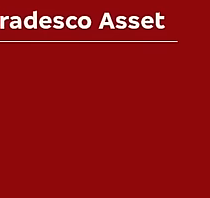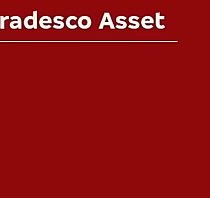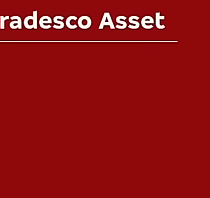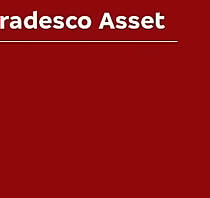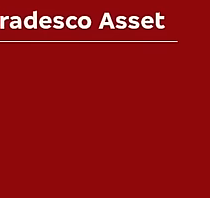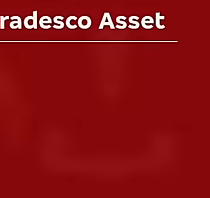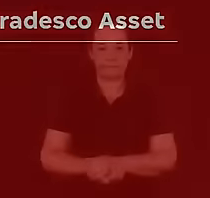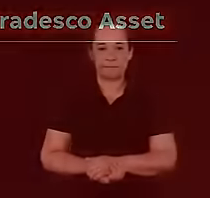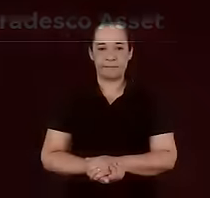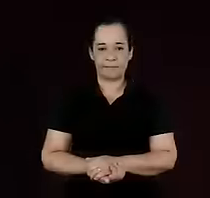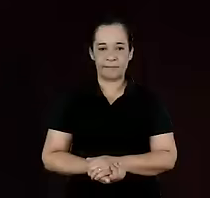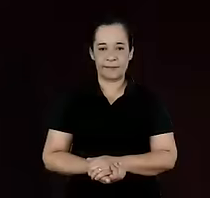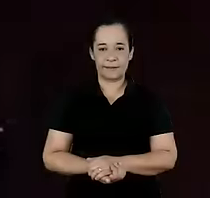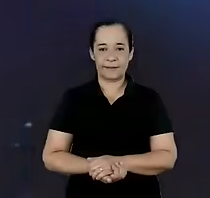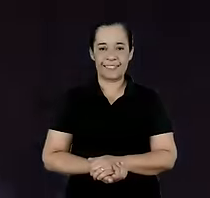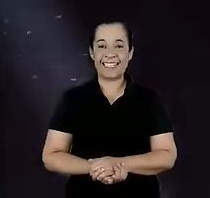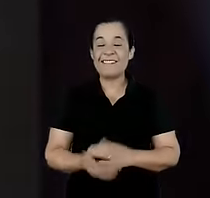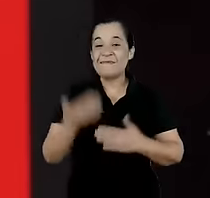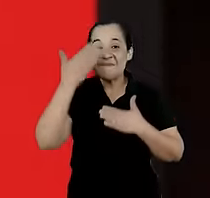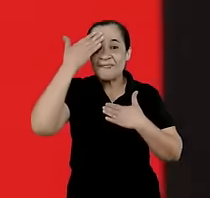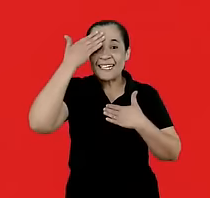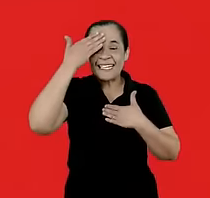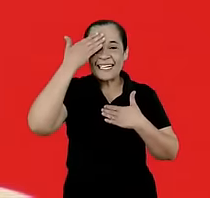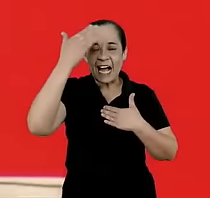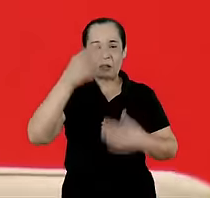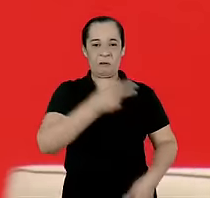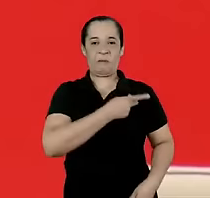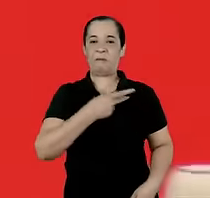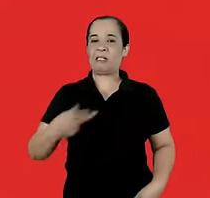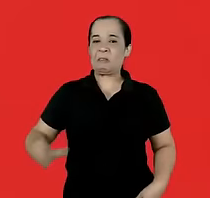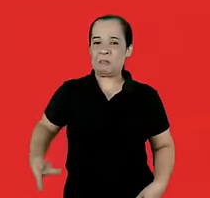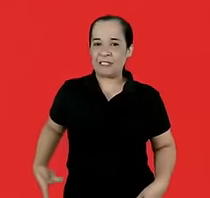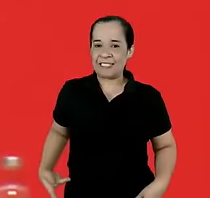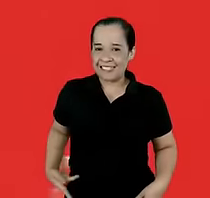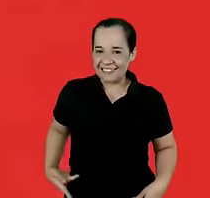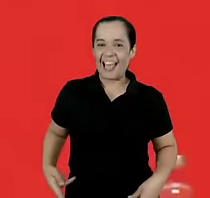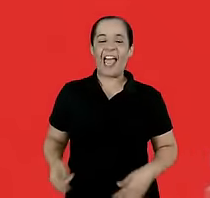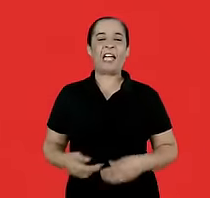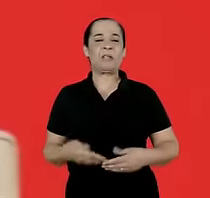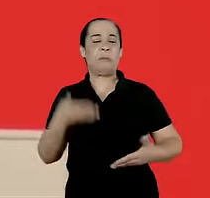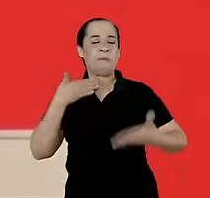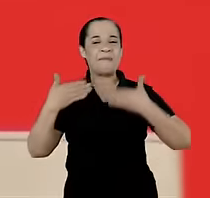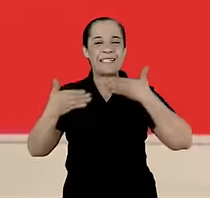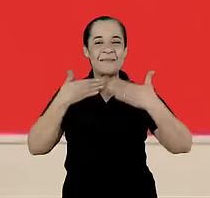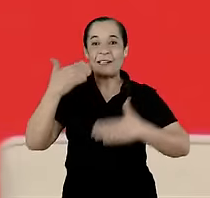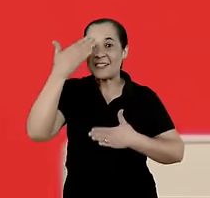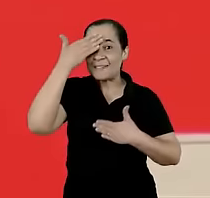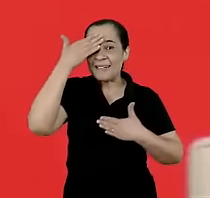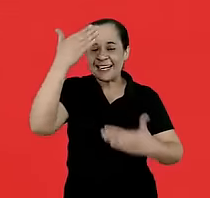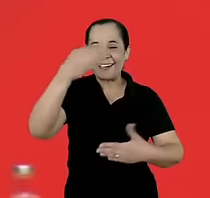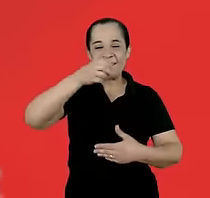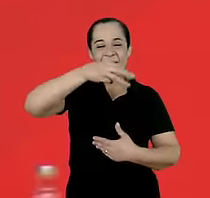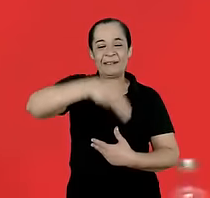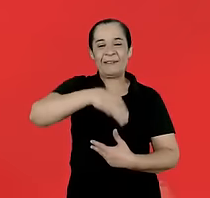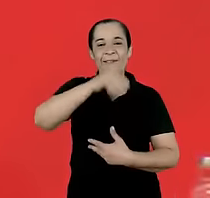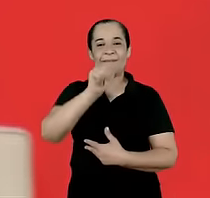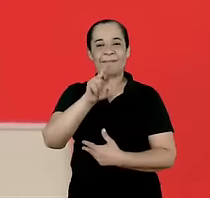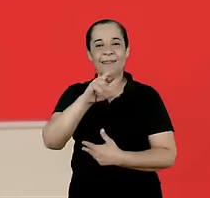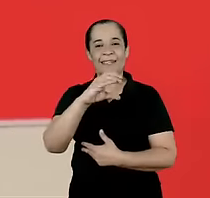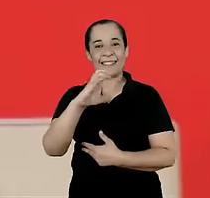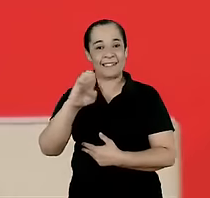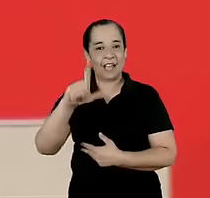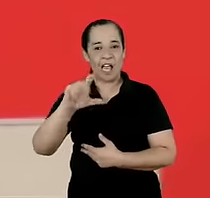obrigado obrigada Presidente pela apresentação P esse bate-papo obrigada Marcelo também foi